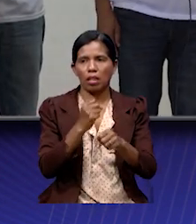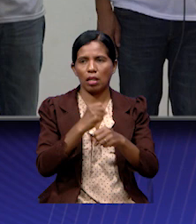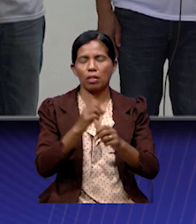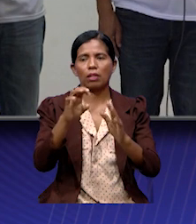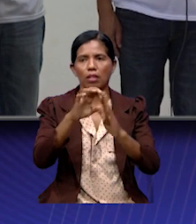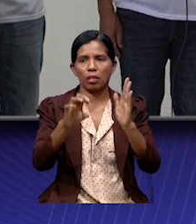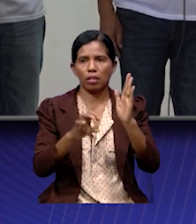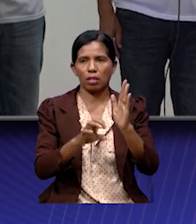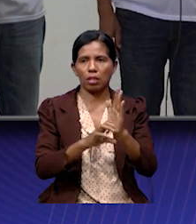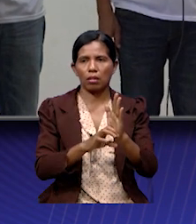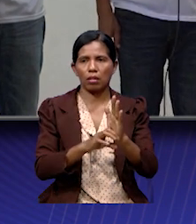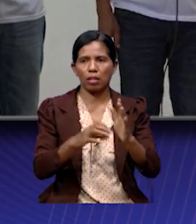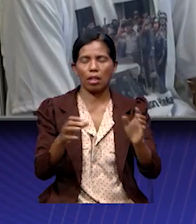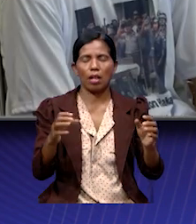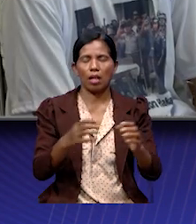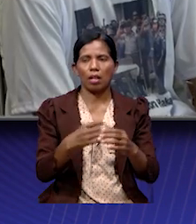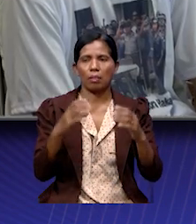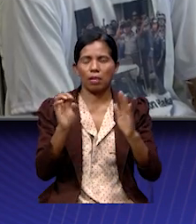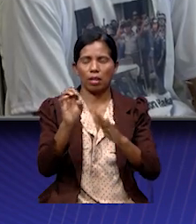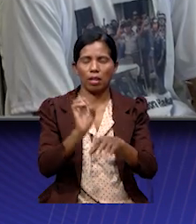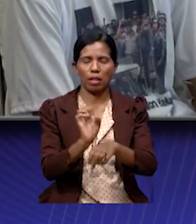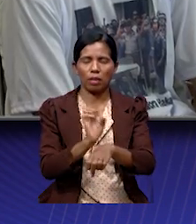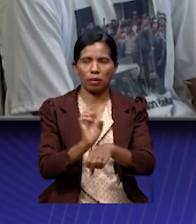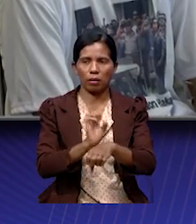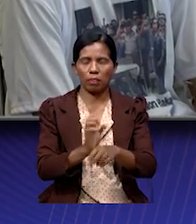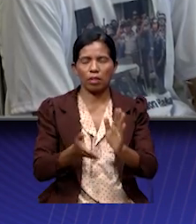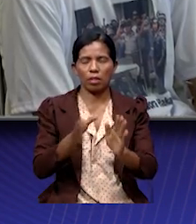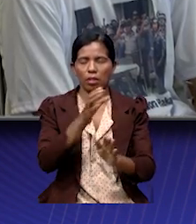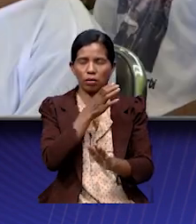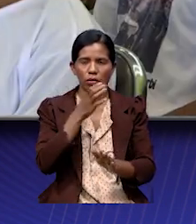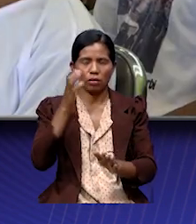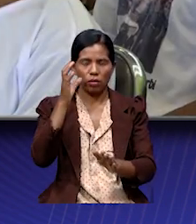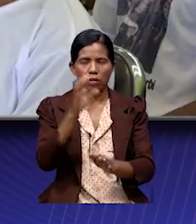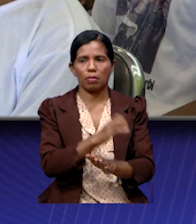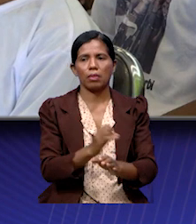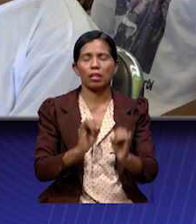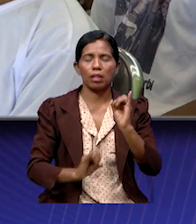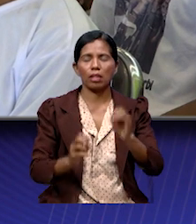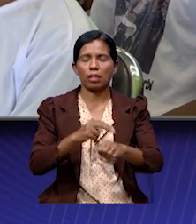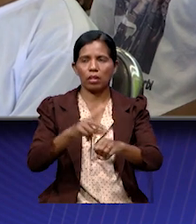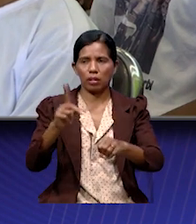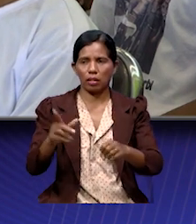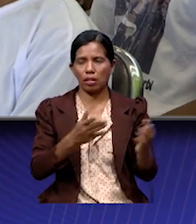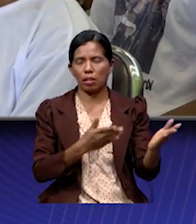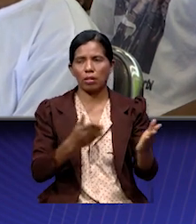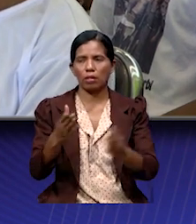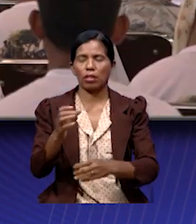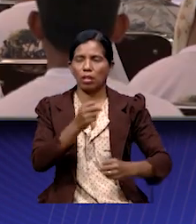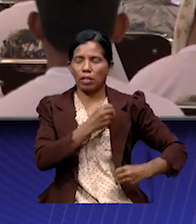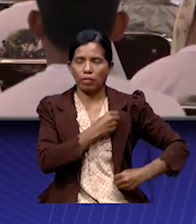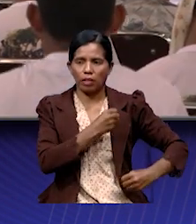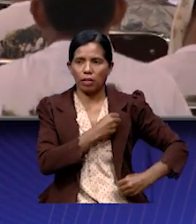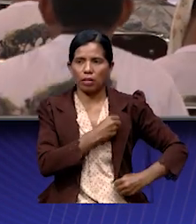nebe forte. Hameti na economia. Tane as cultura, identidade nacional, no se moderniza